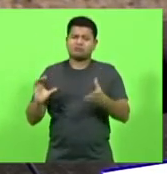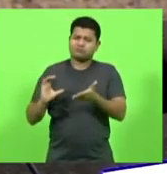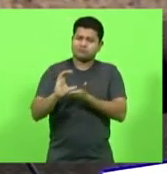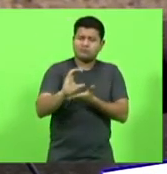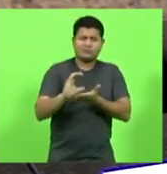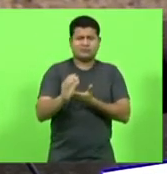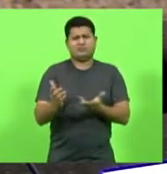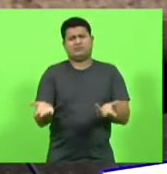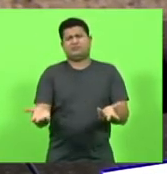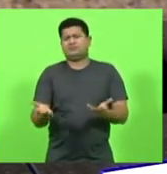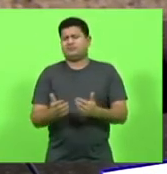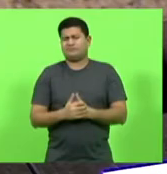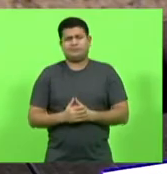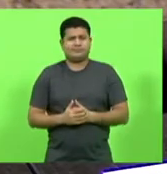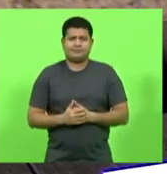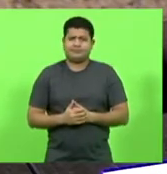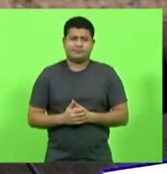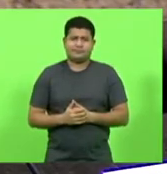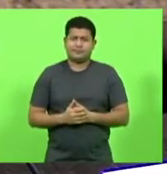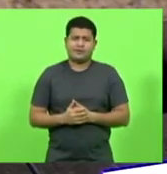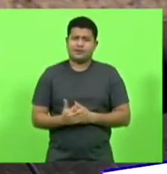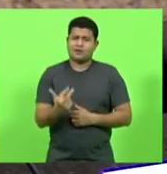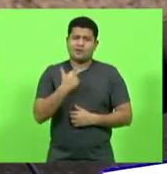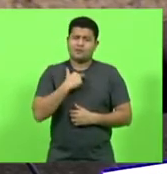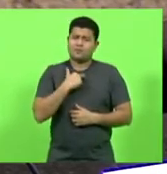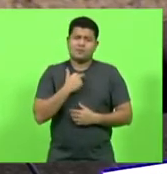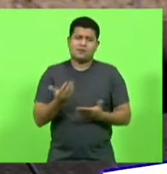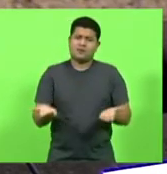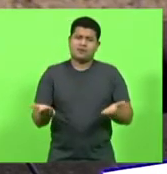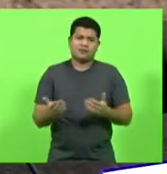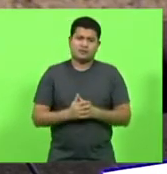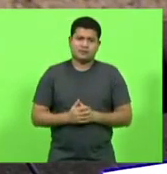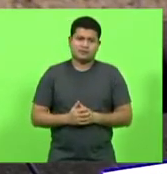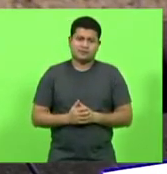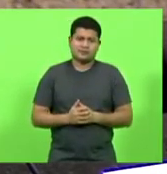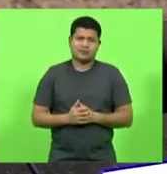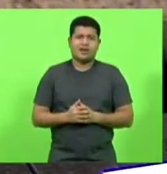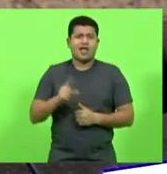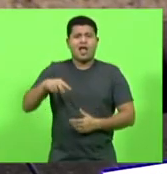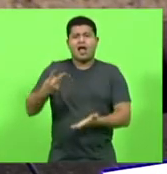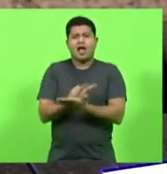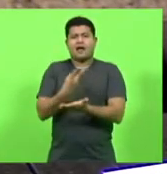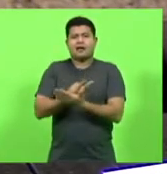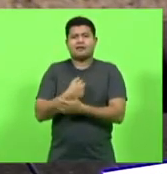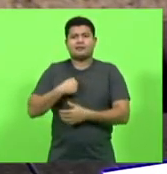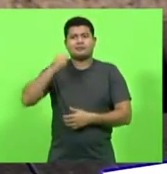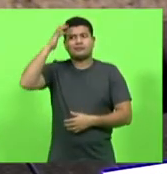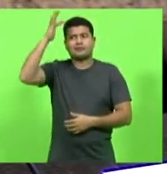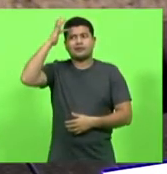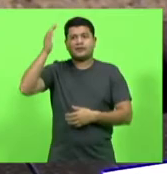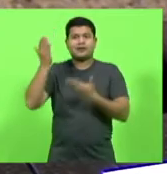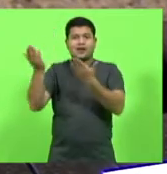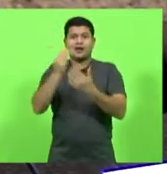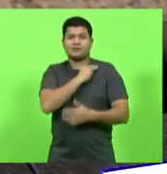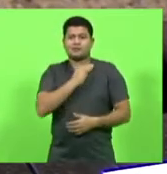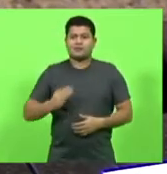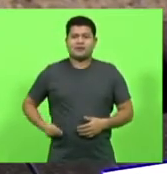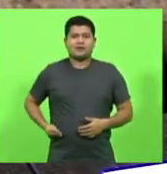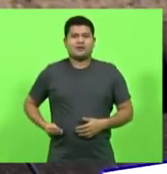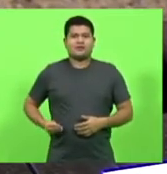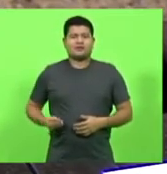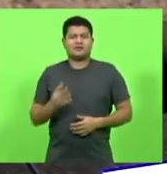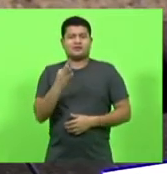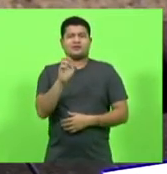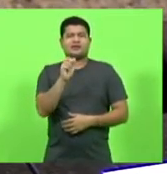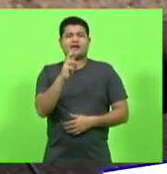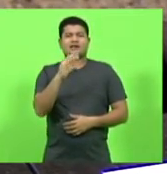federais. Gente, ninguém pode ser tão inocente. Eu fico imaginando a cara do ministro Tarcísio, super constrangido, quando